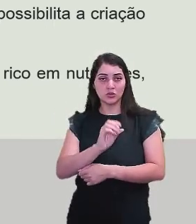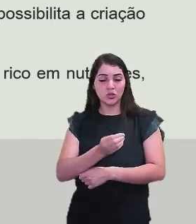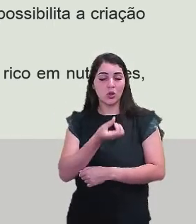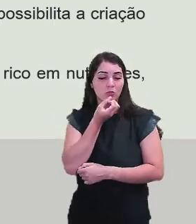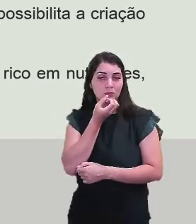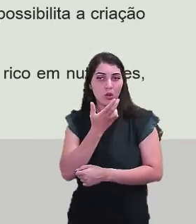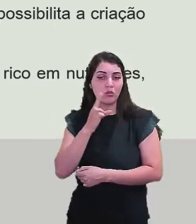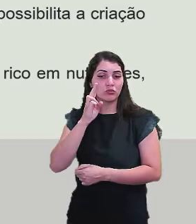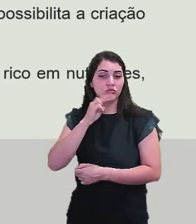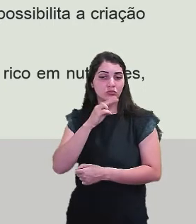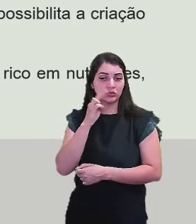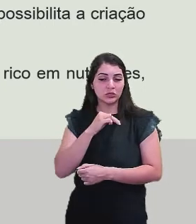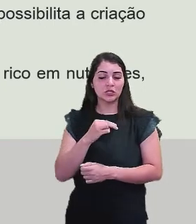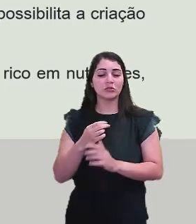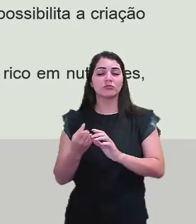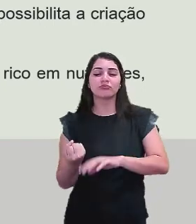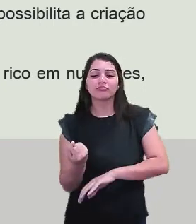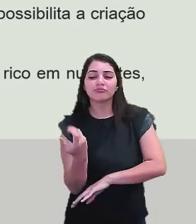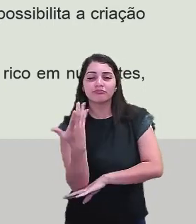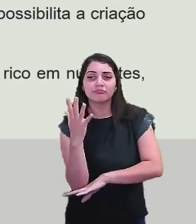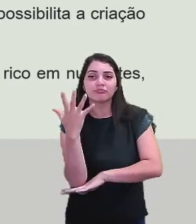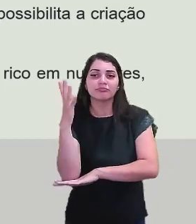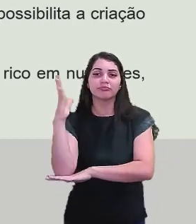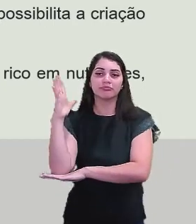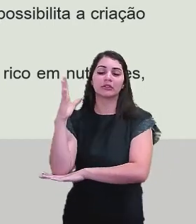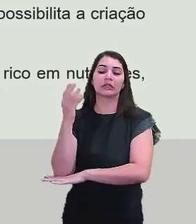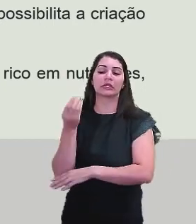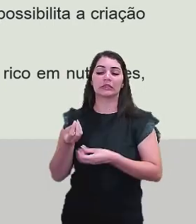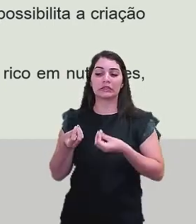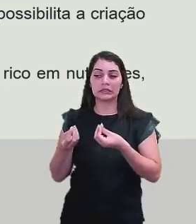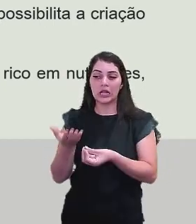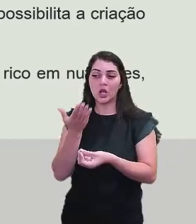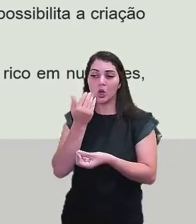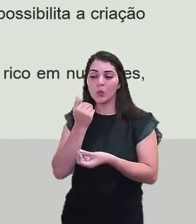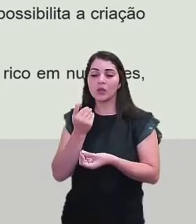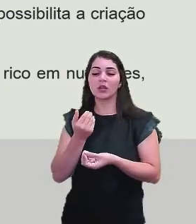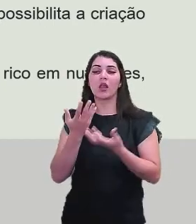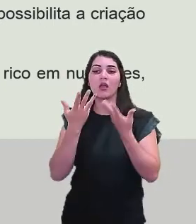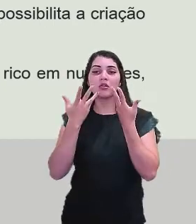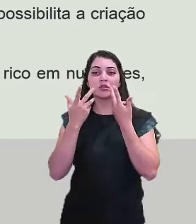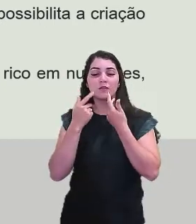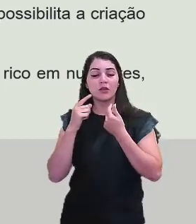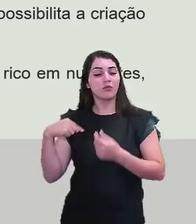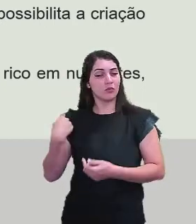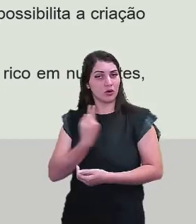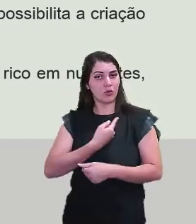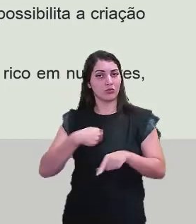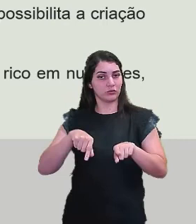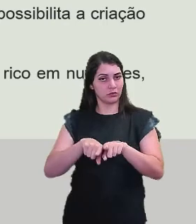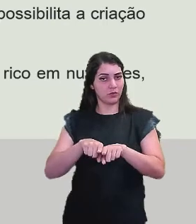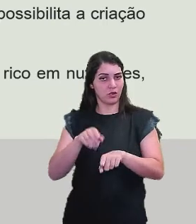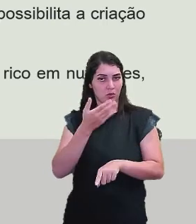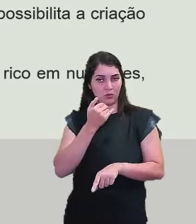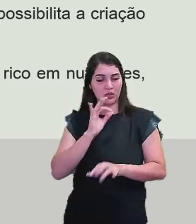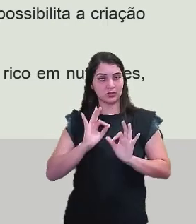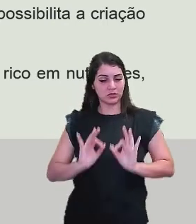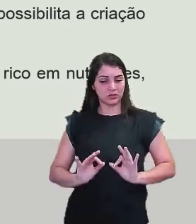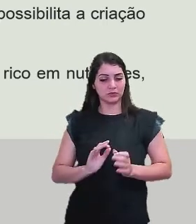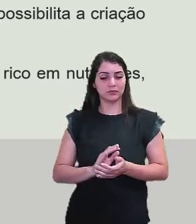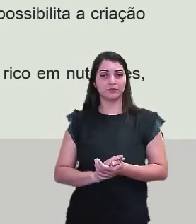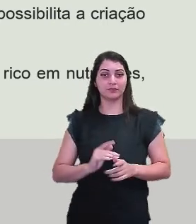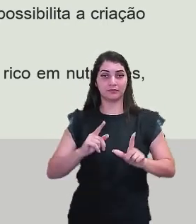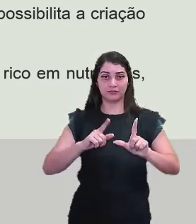ó, evoluir as plantas, dar alimento aos animais para a gente se alimentar, tá bom? Letra